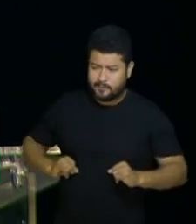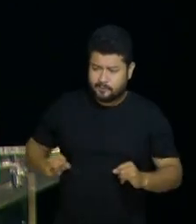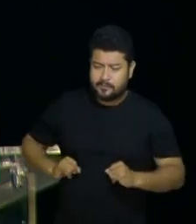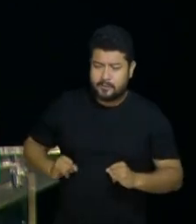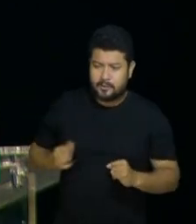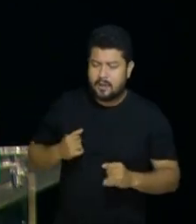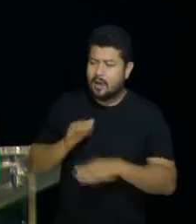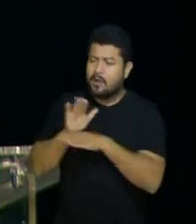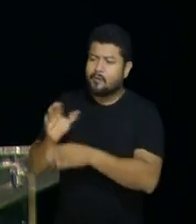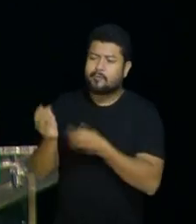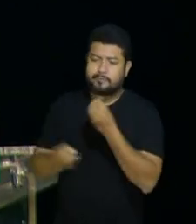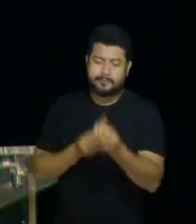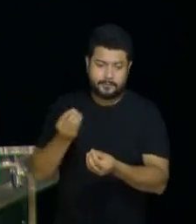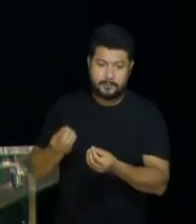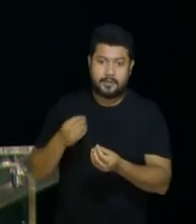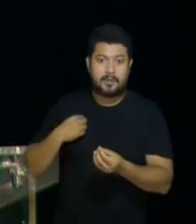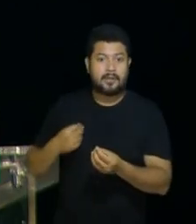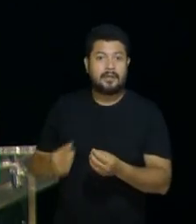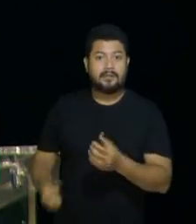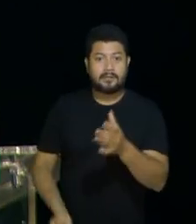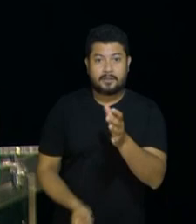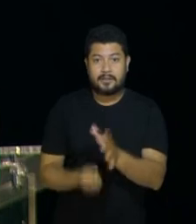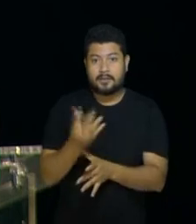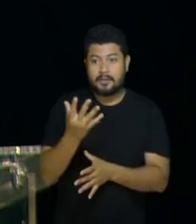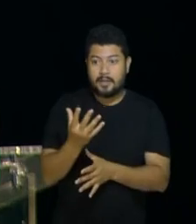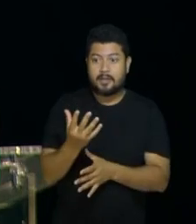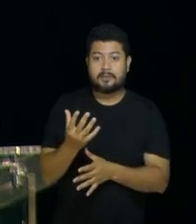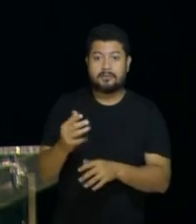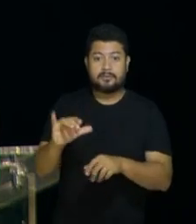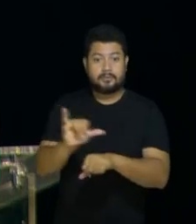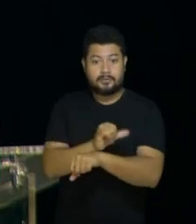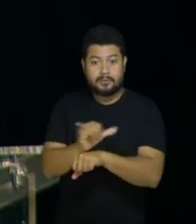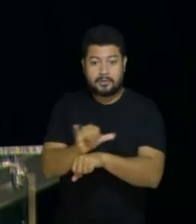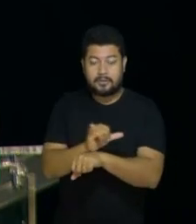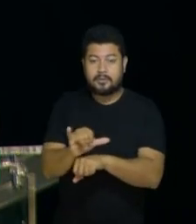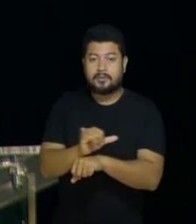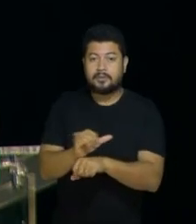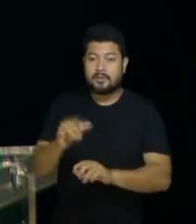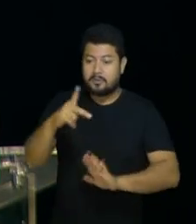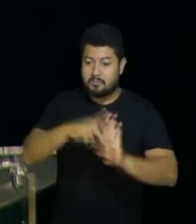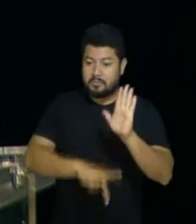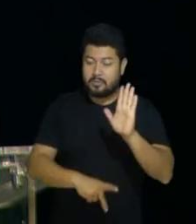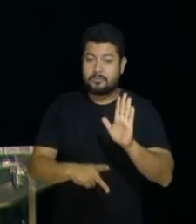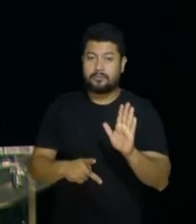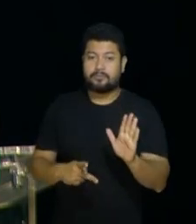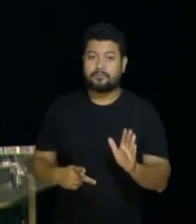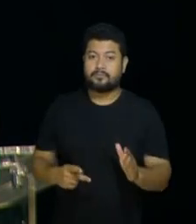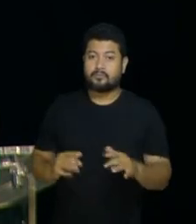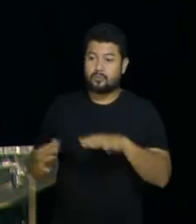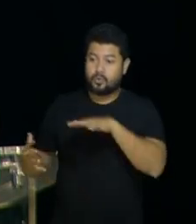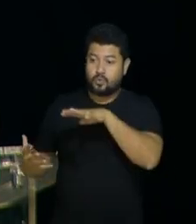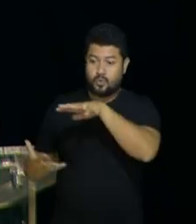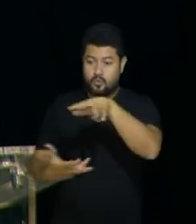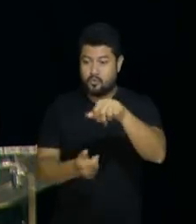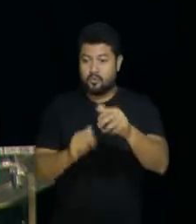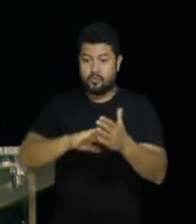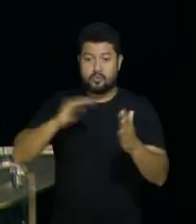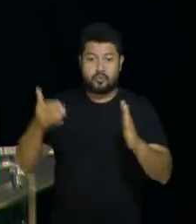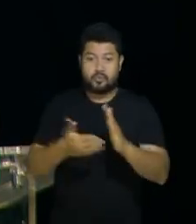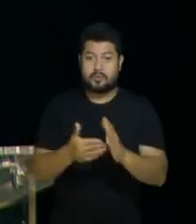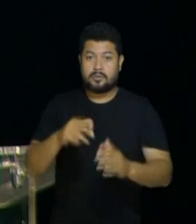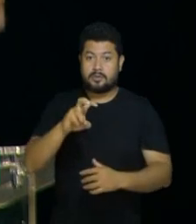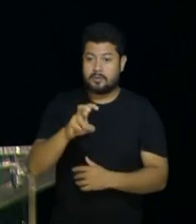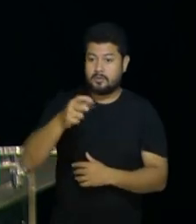criado um método que soergueu esses jovens até hoje. No mundo, hoje, são mais de 57 milhões